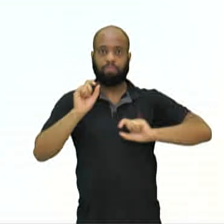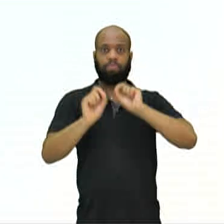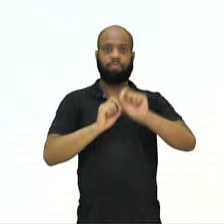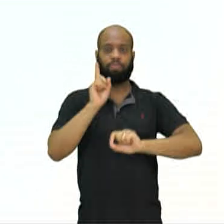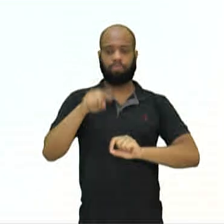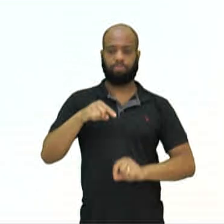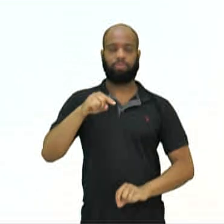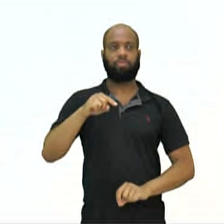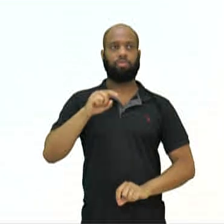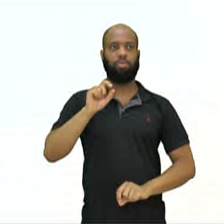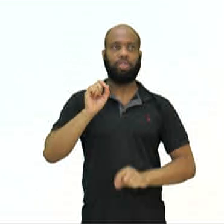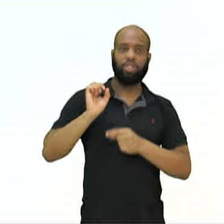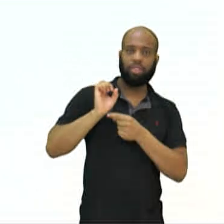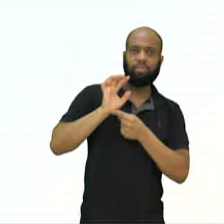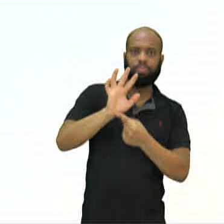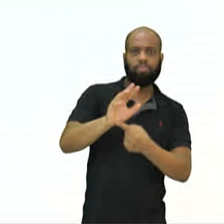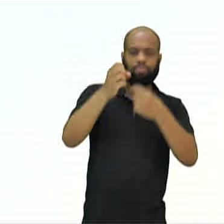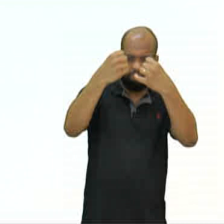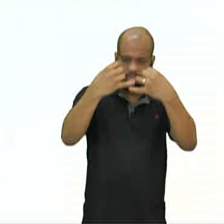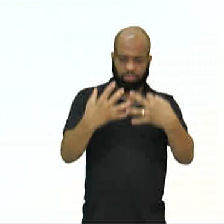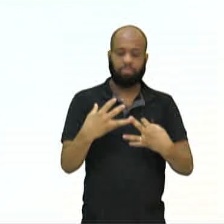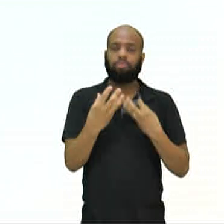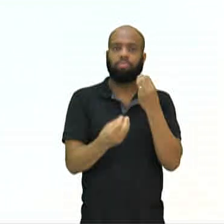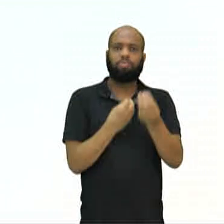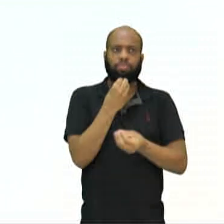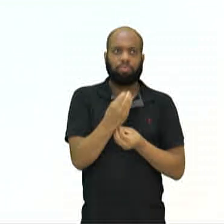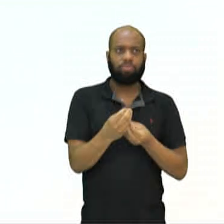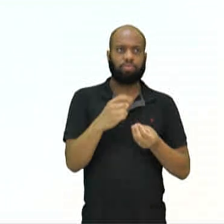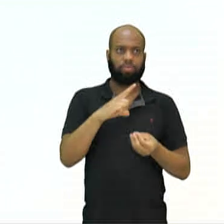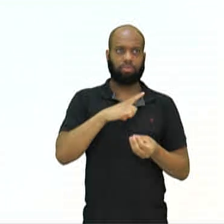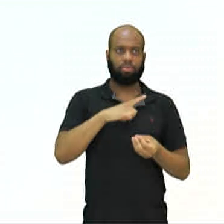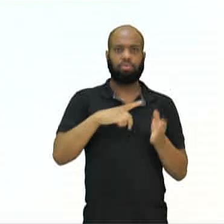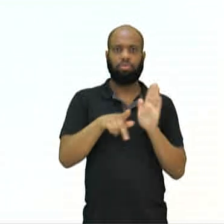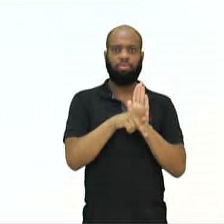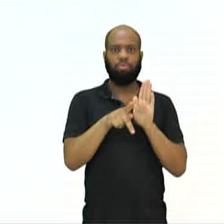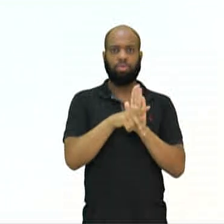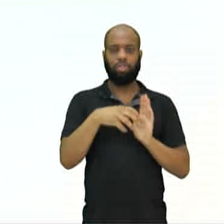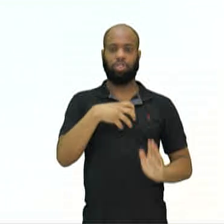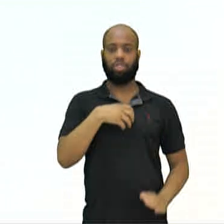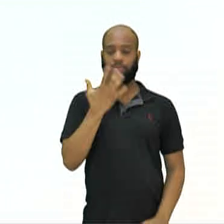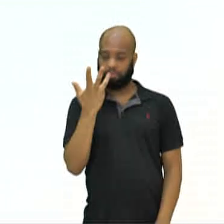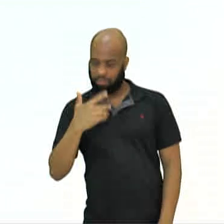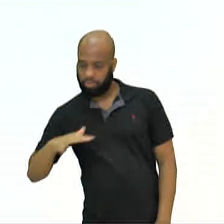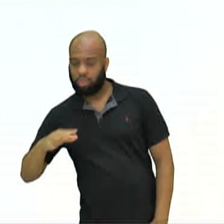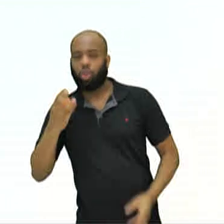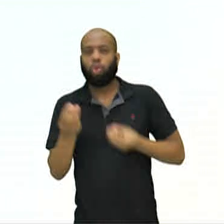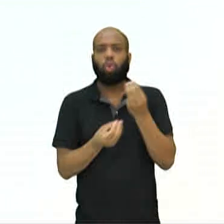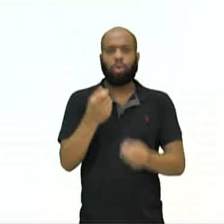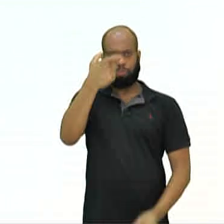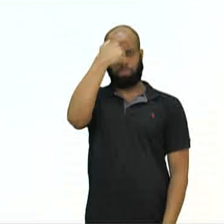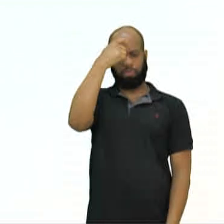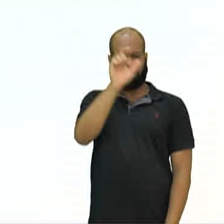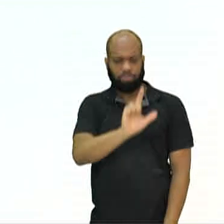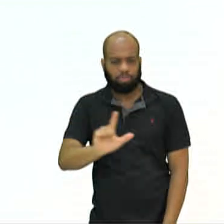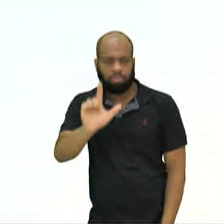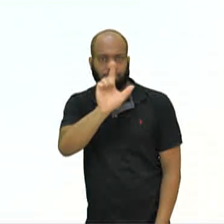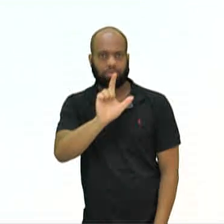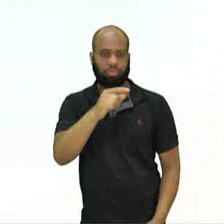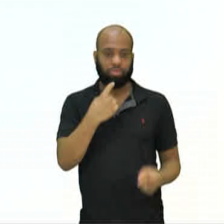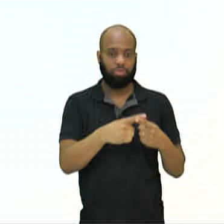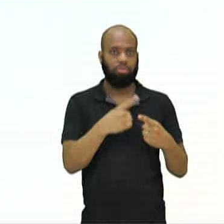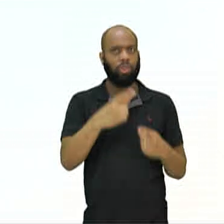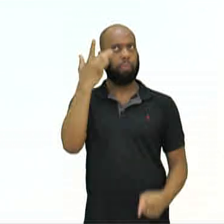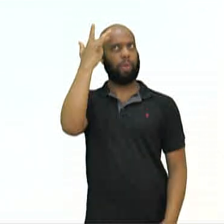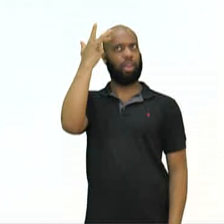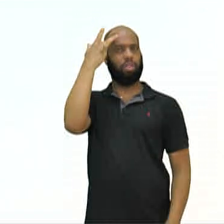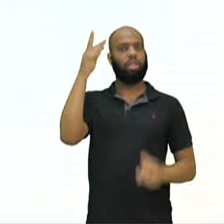egocentrismo, que explica o caráter mágico e pré-lógico do raciocínio infantil. A maturação do pensamento